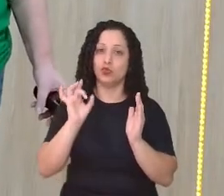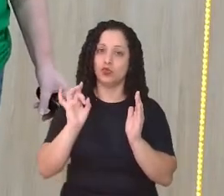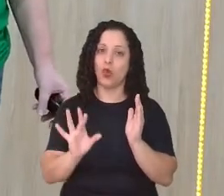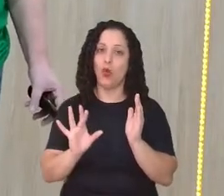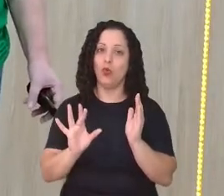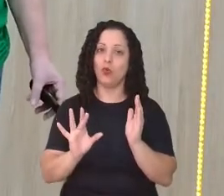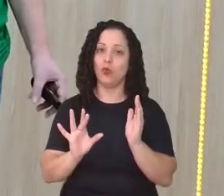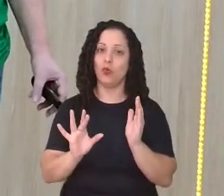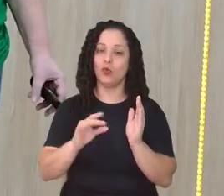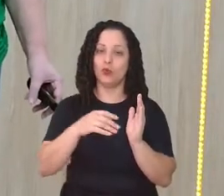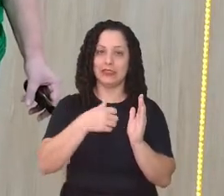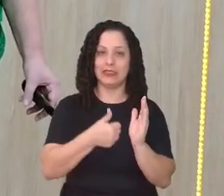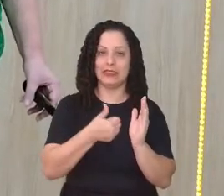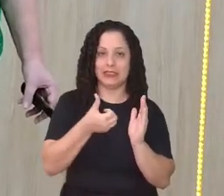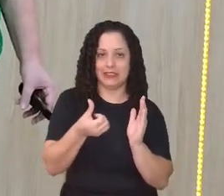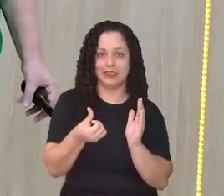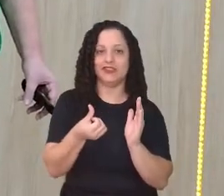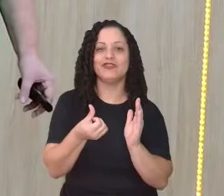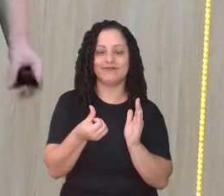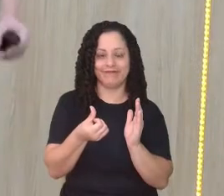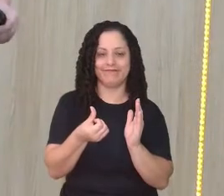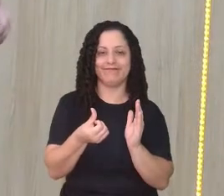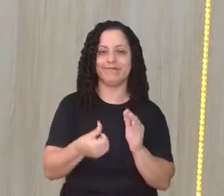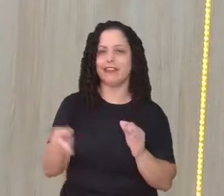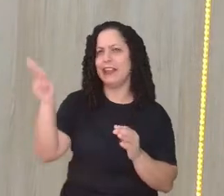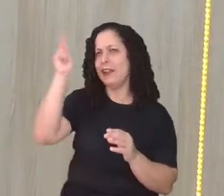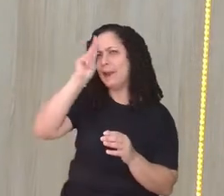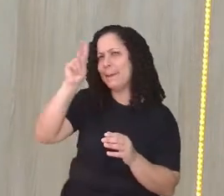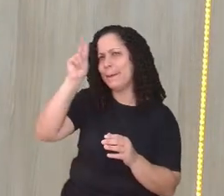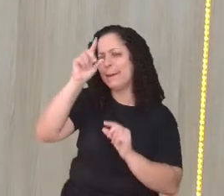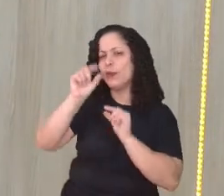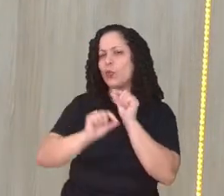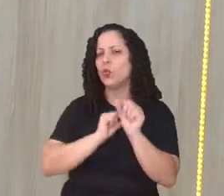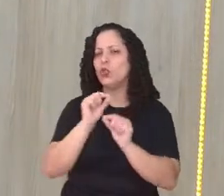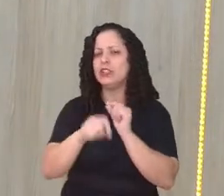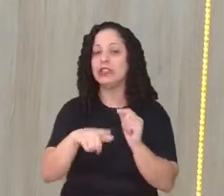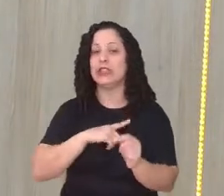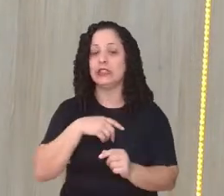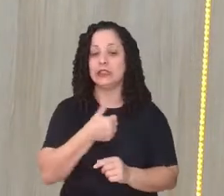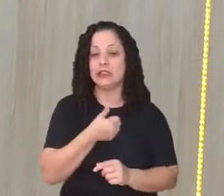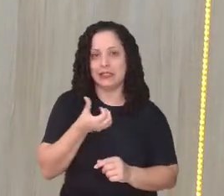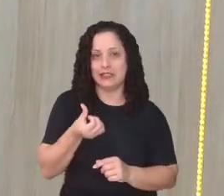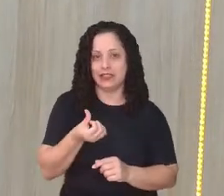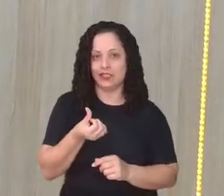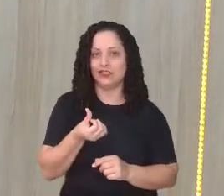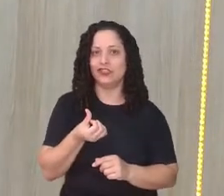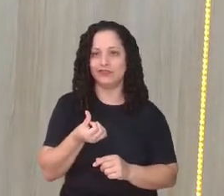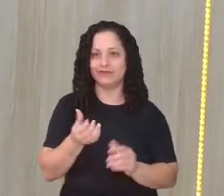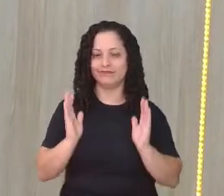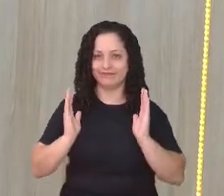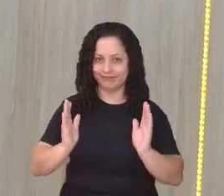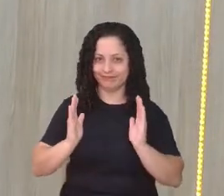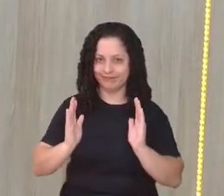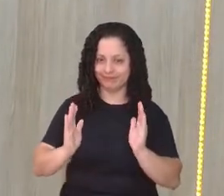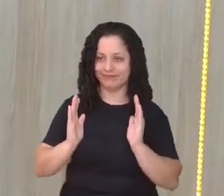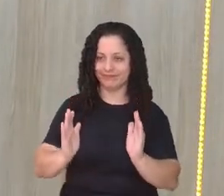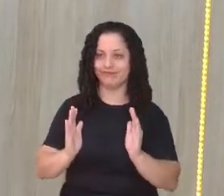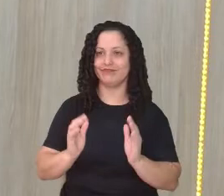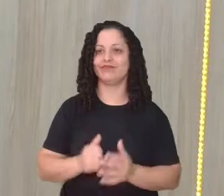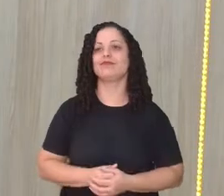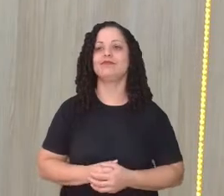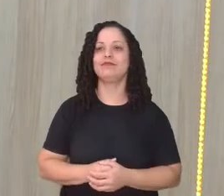o de valor 16. Lembrando que eu vou ter um de valor 16